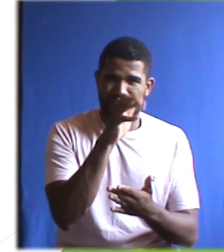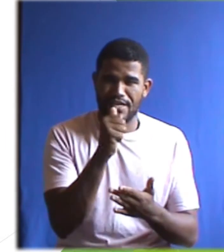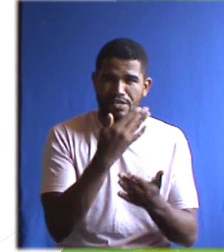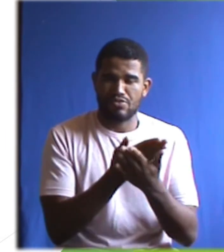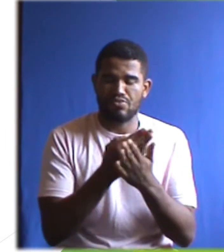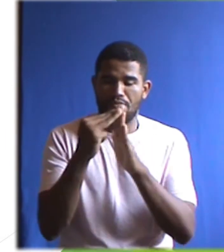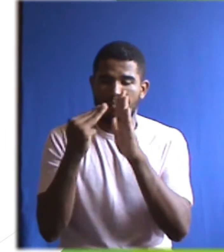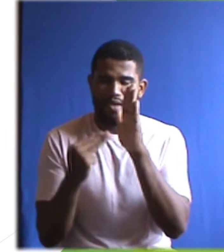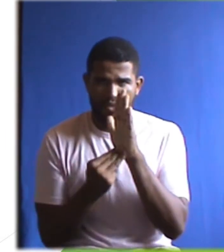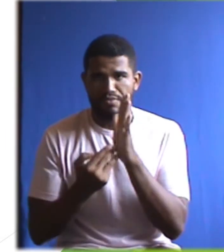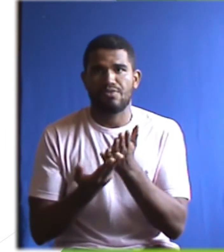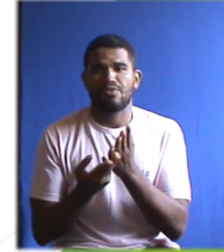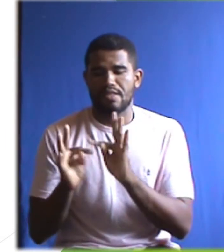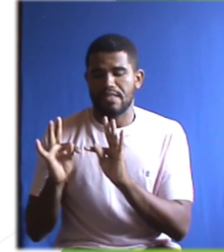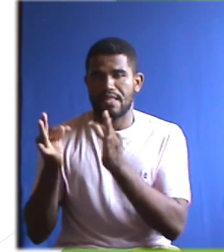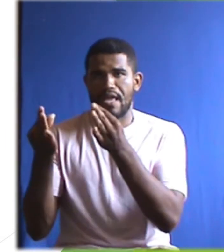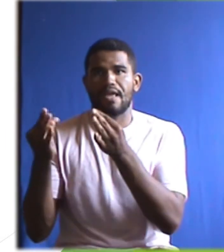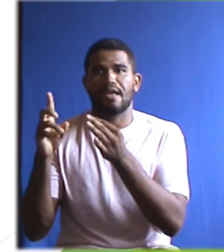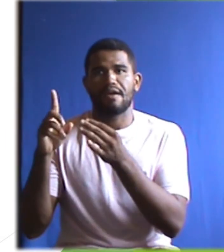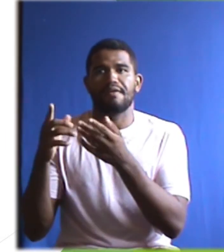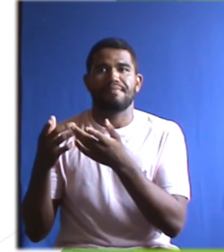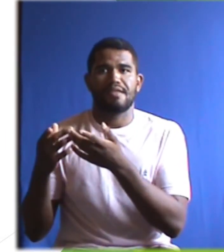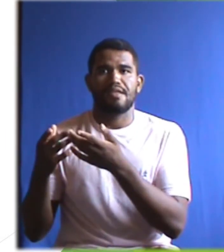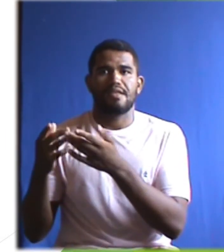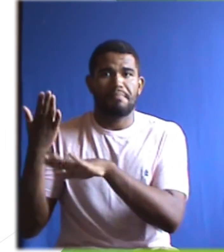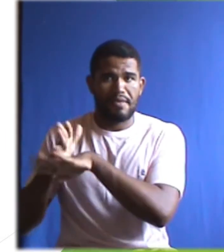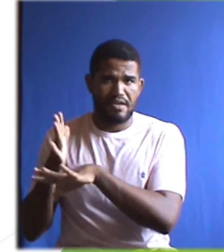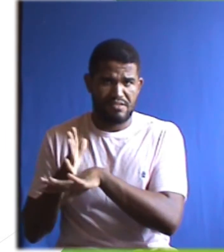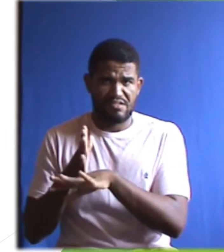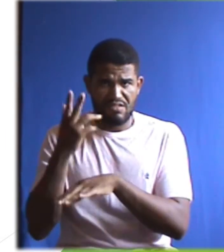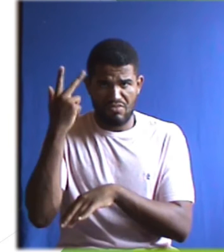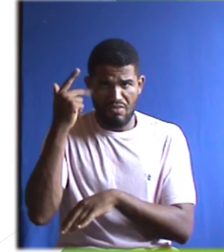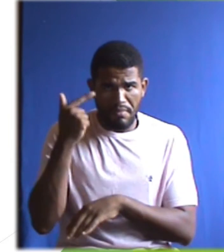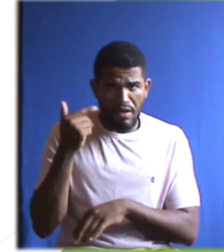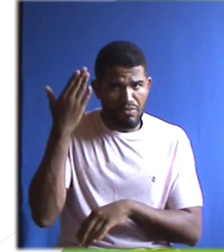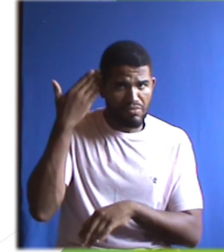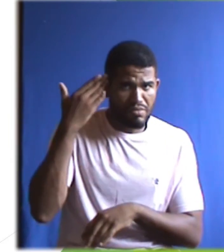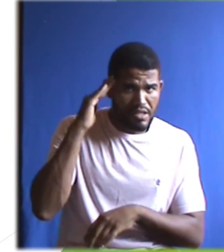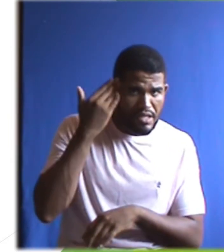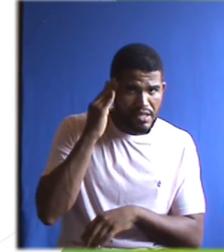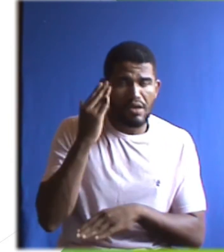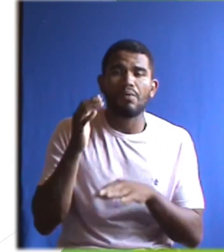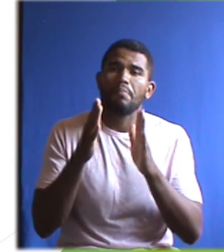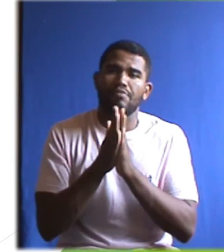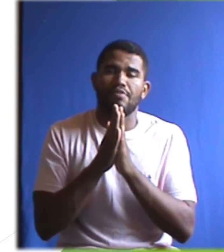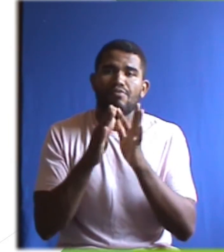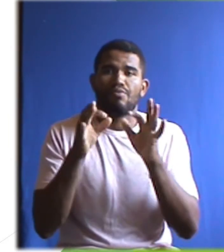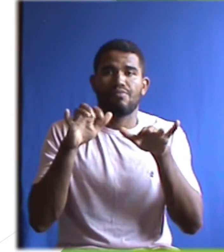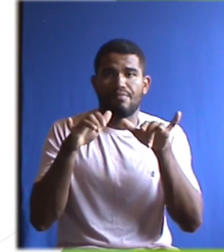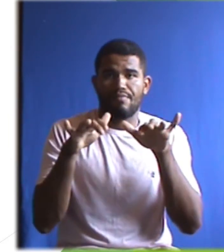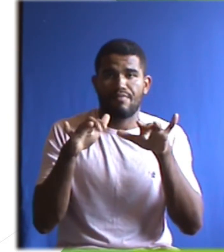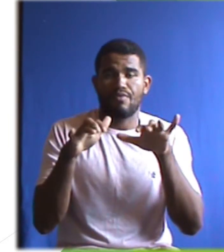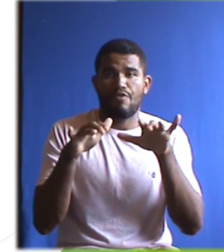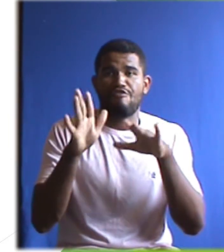metodologia, estudo do método. Tranquilo a diferenciação desses conceitos? Está tranquilo? Escreva aí nos comentários do